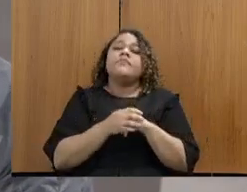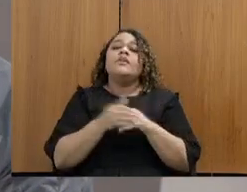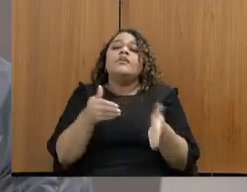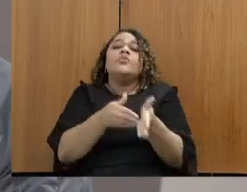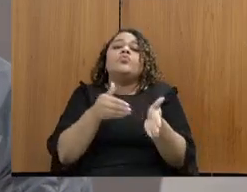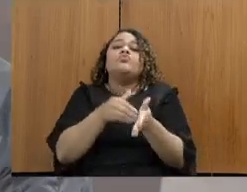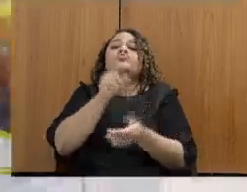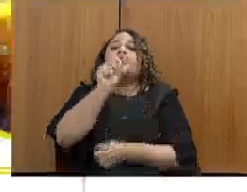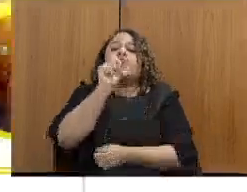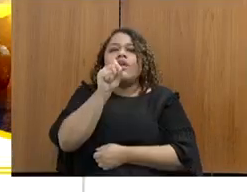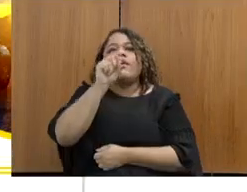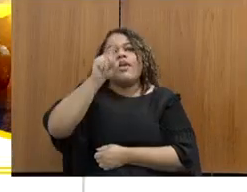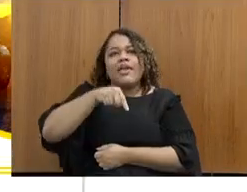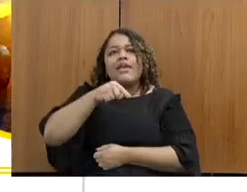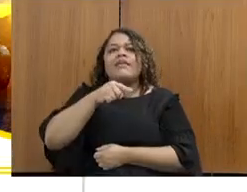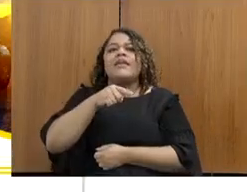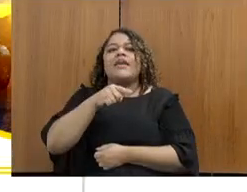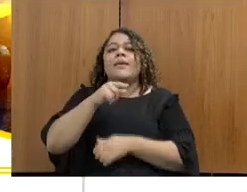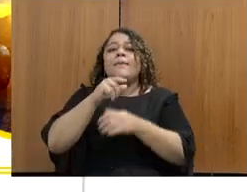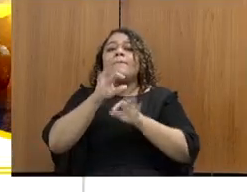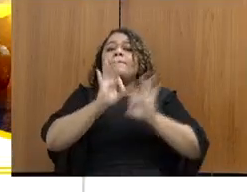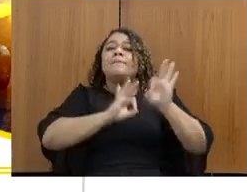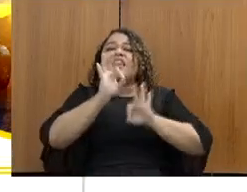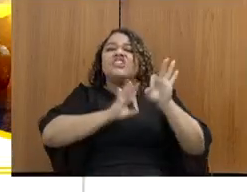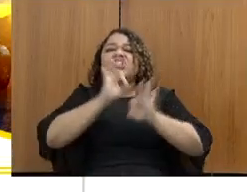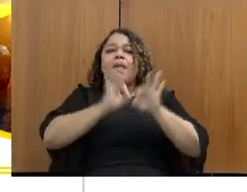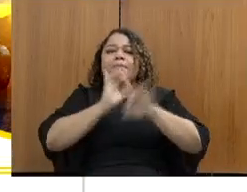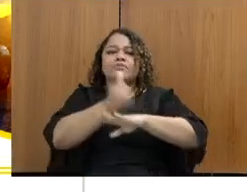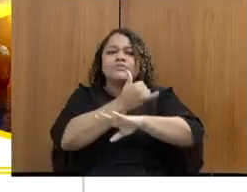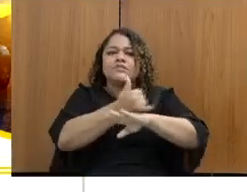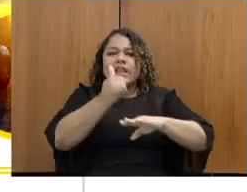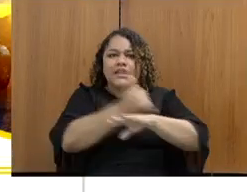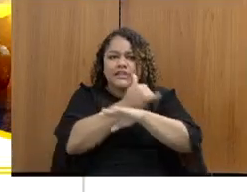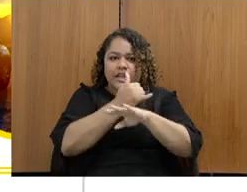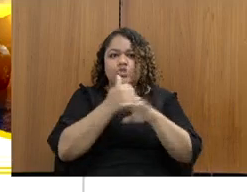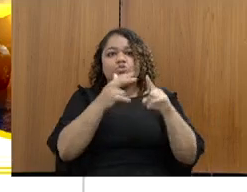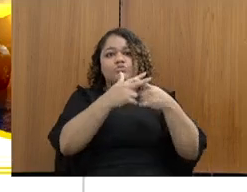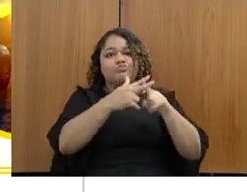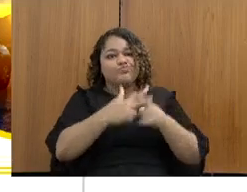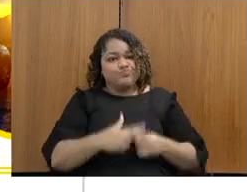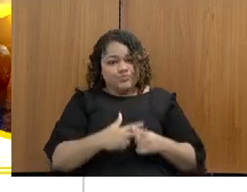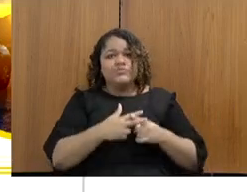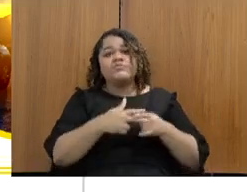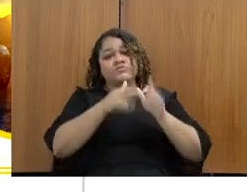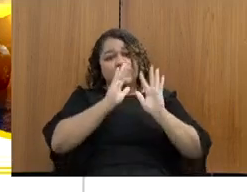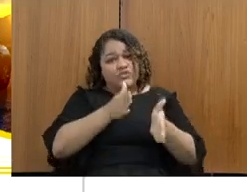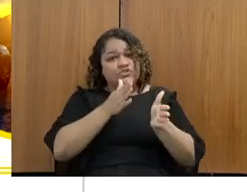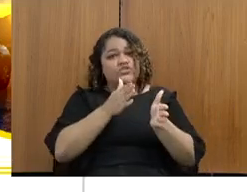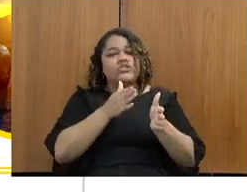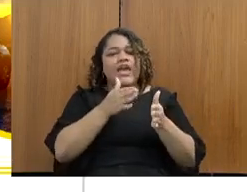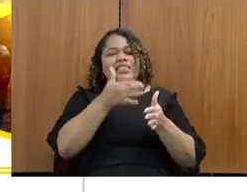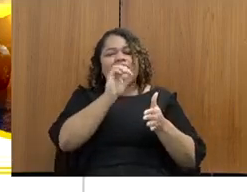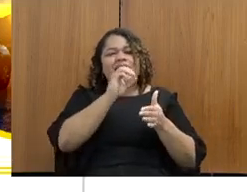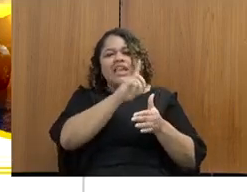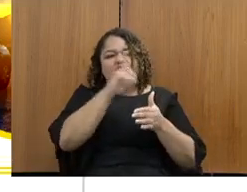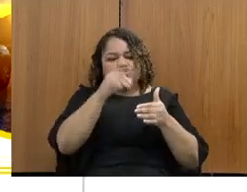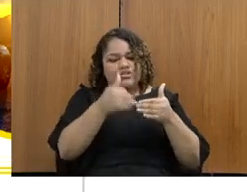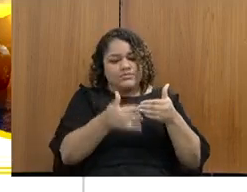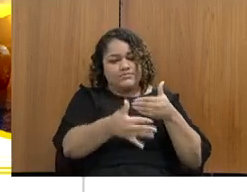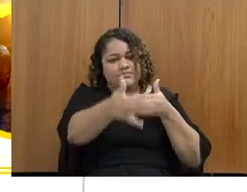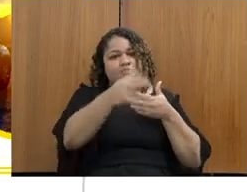a revisão do nosso planejamento estratégico né que a gente já deve homologar aí nos próximos 10 dias né